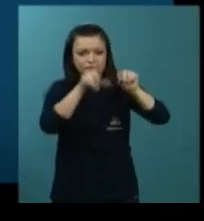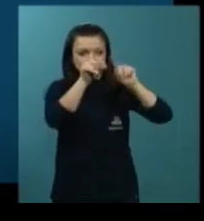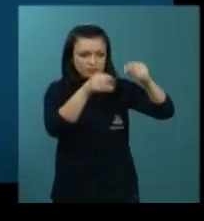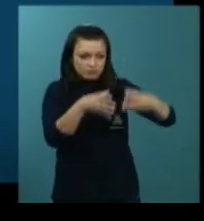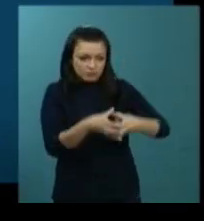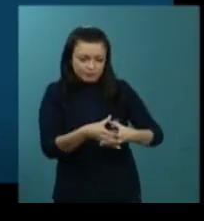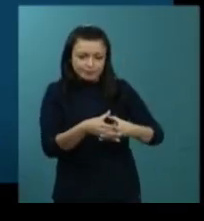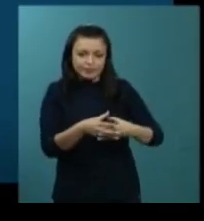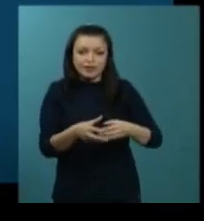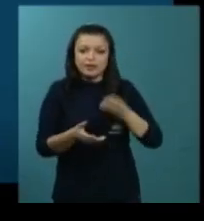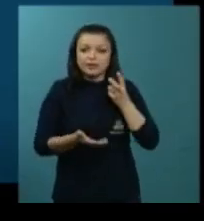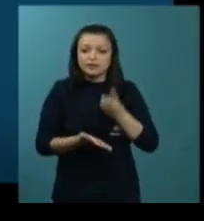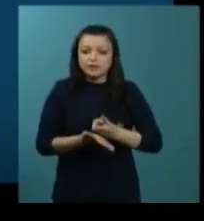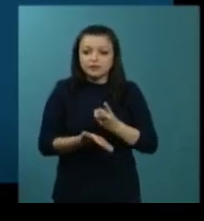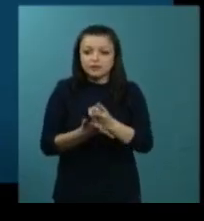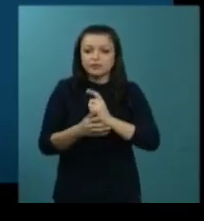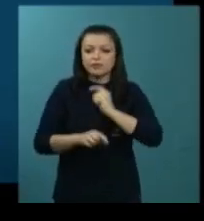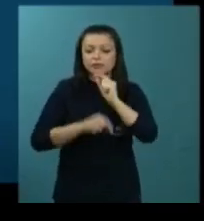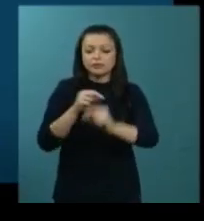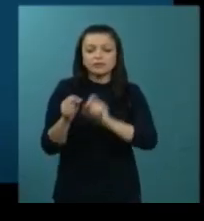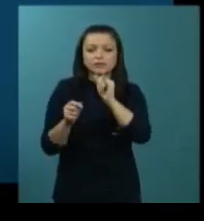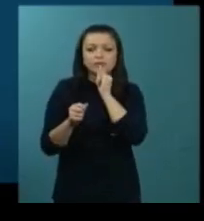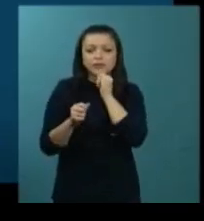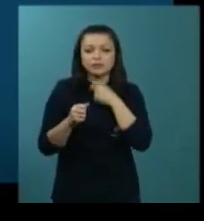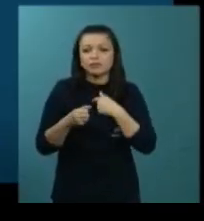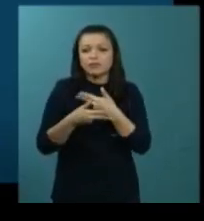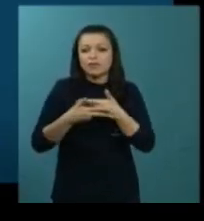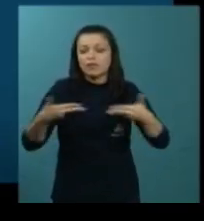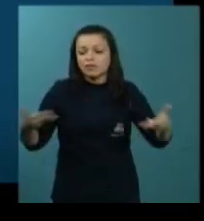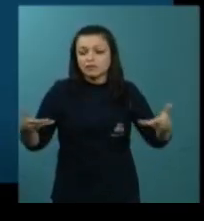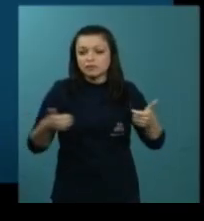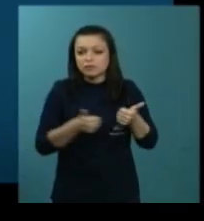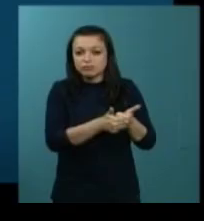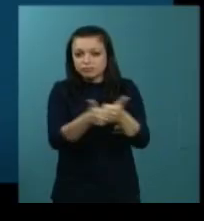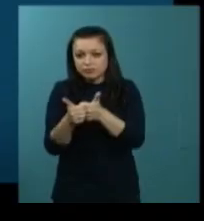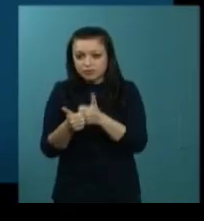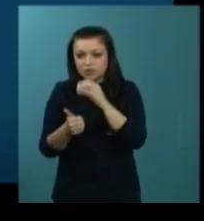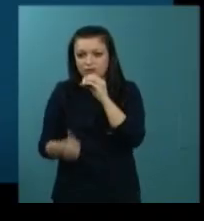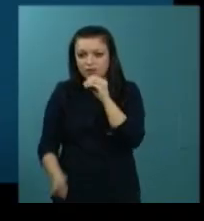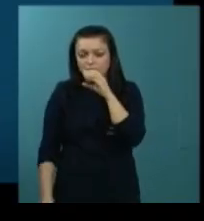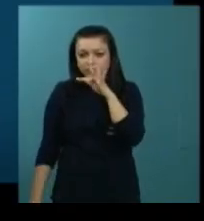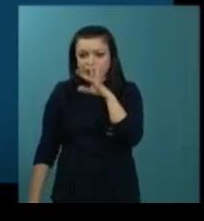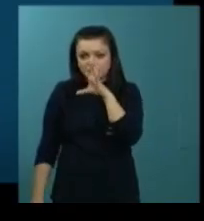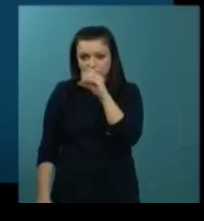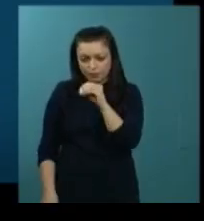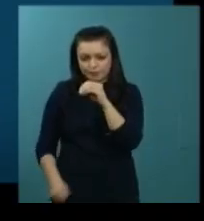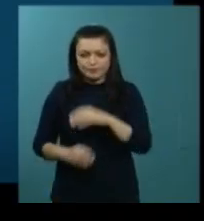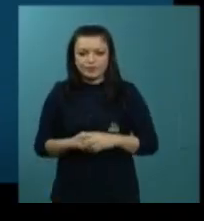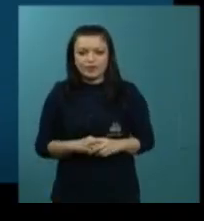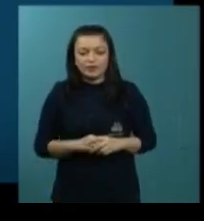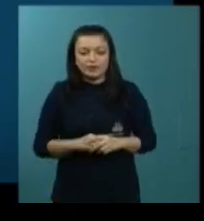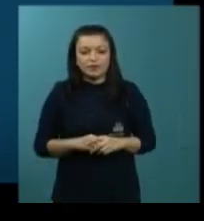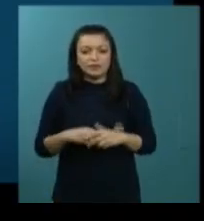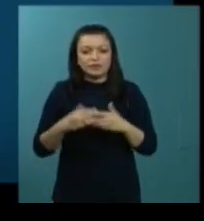é todo agrupamento de objetos. E esses objetos que são o